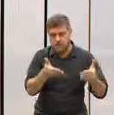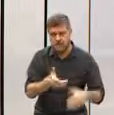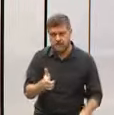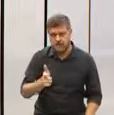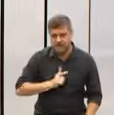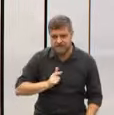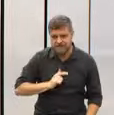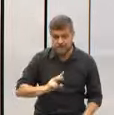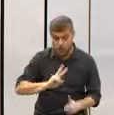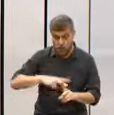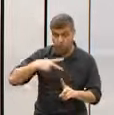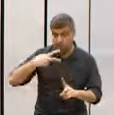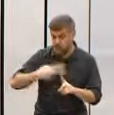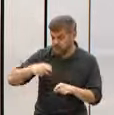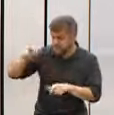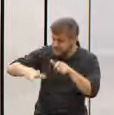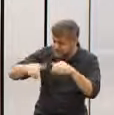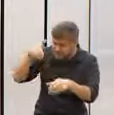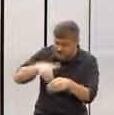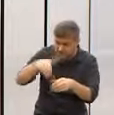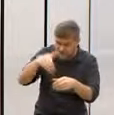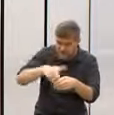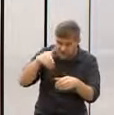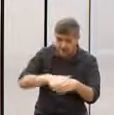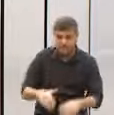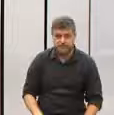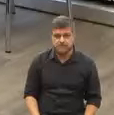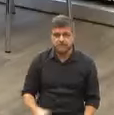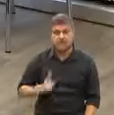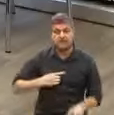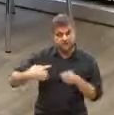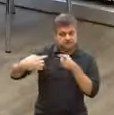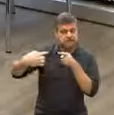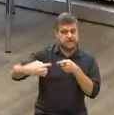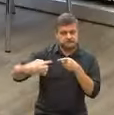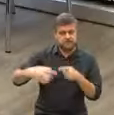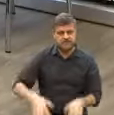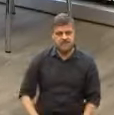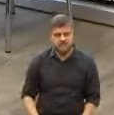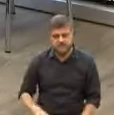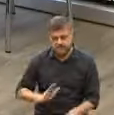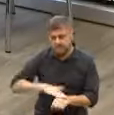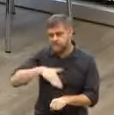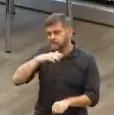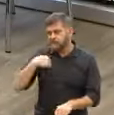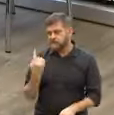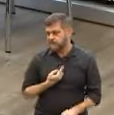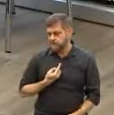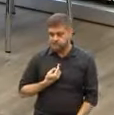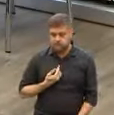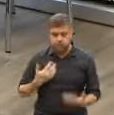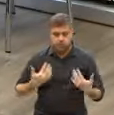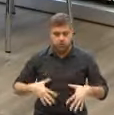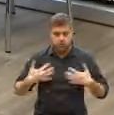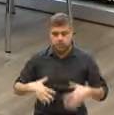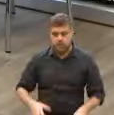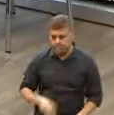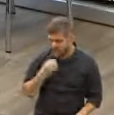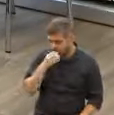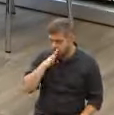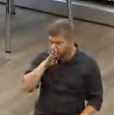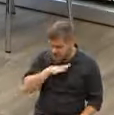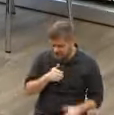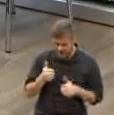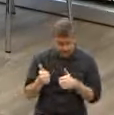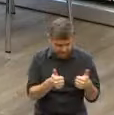ano? Praticamente mais que dobramos aí a participação popular. Diria que foi um desafio acima da expectativa, entendeu? Boa tarde,